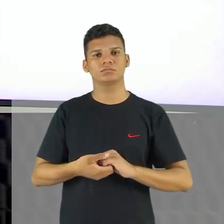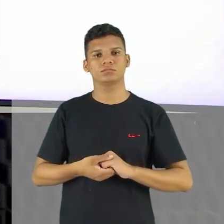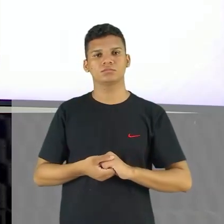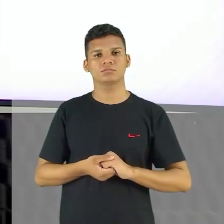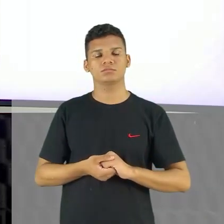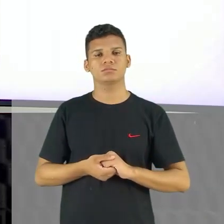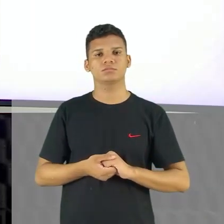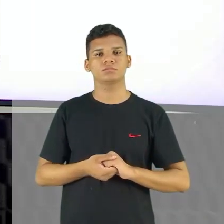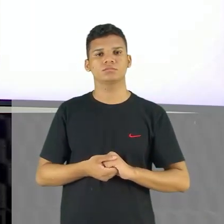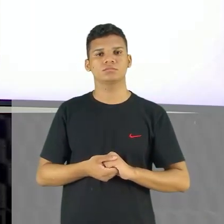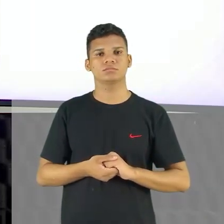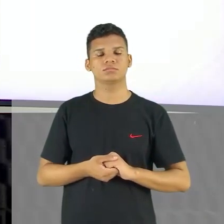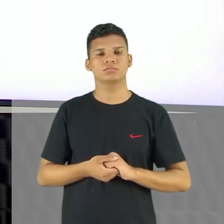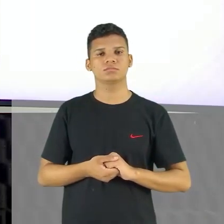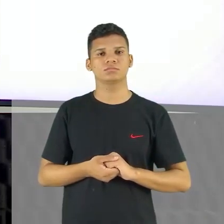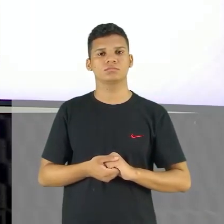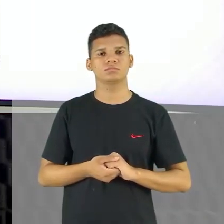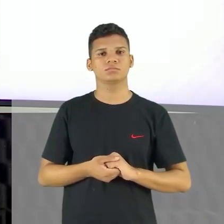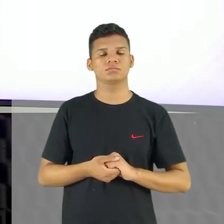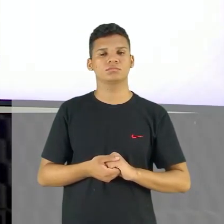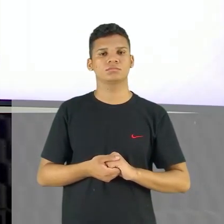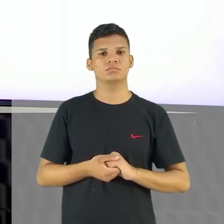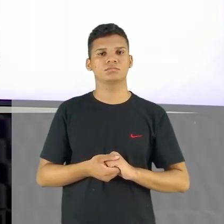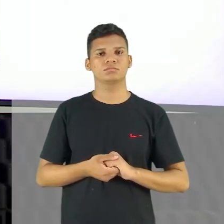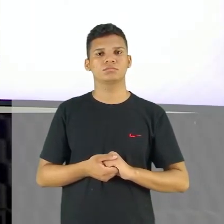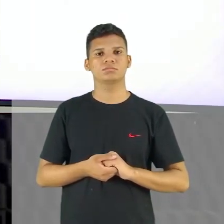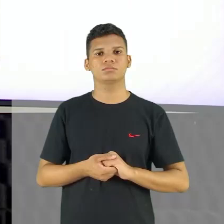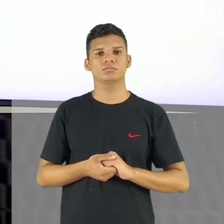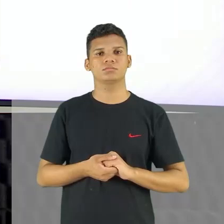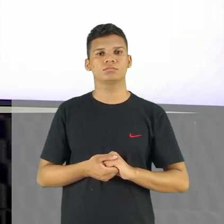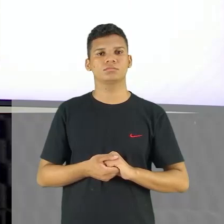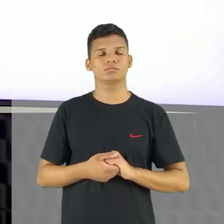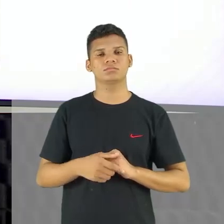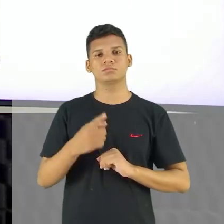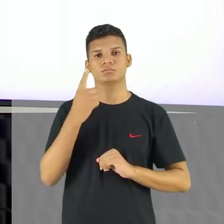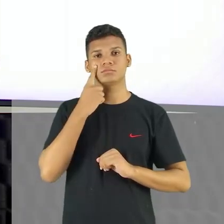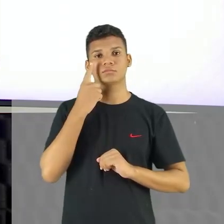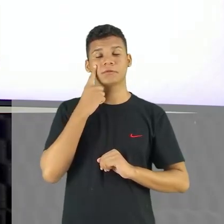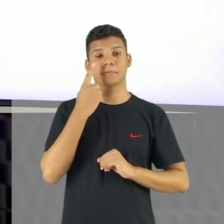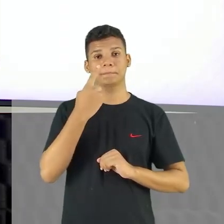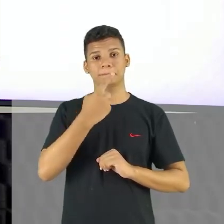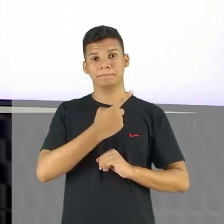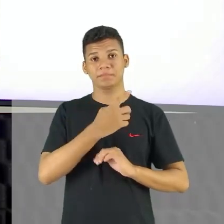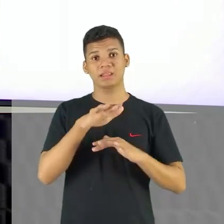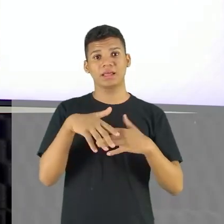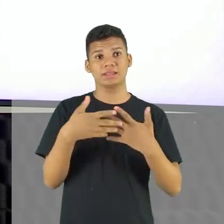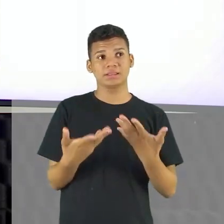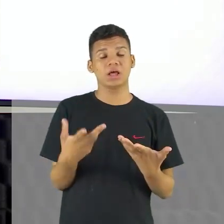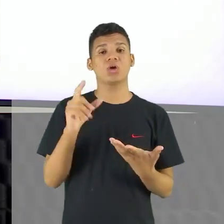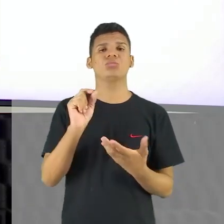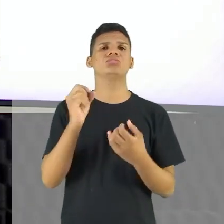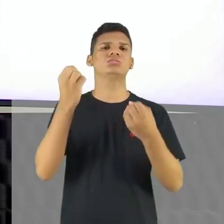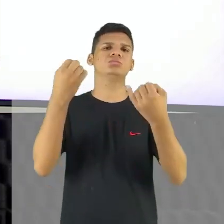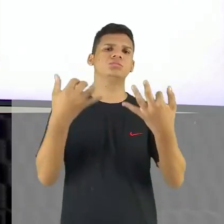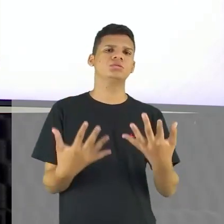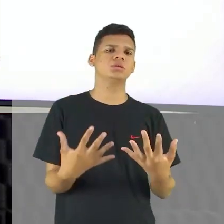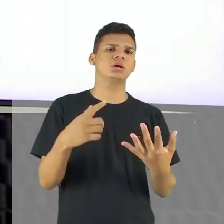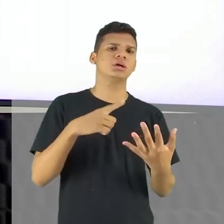um sopro de aragem, sois um homem que se enforca. Bom, gente, Confidência